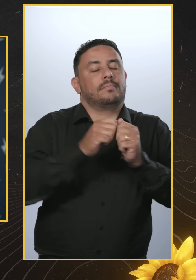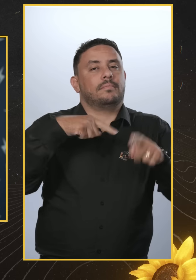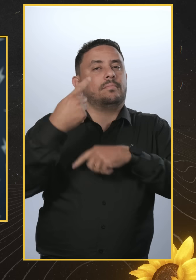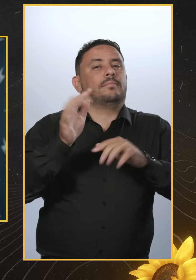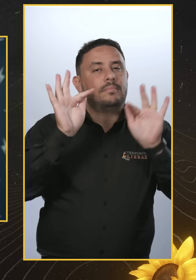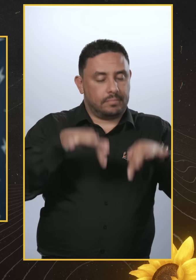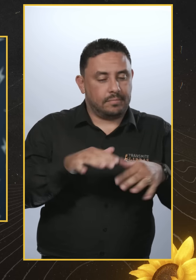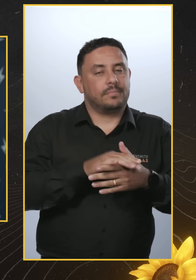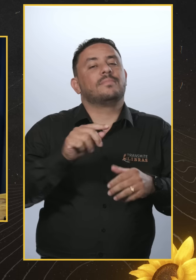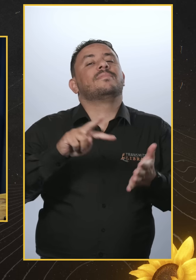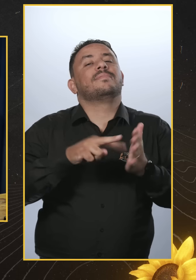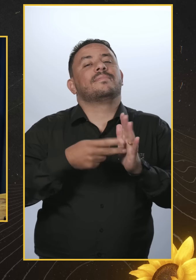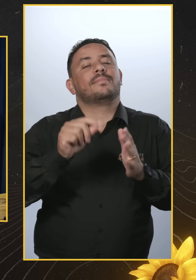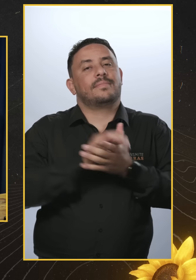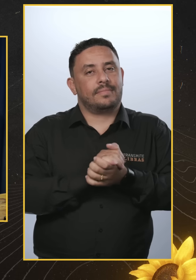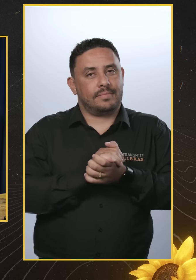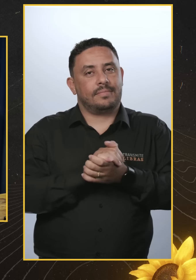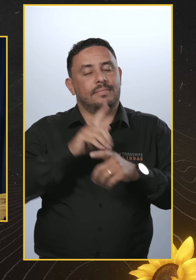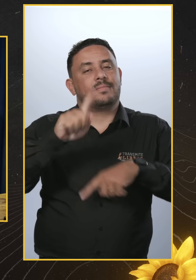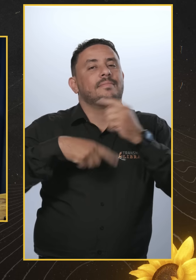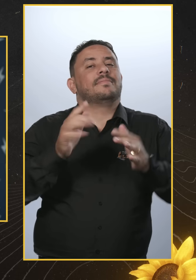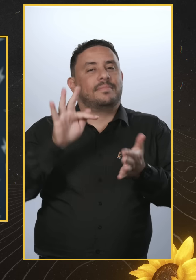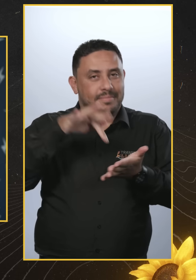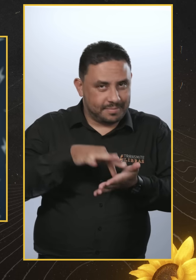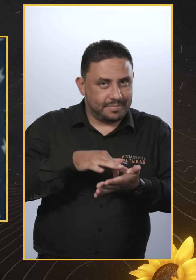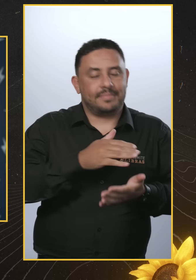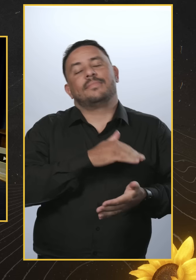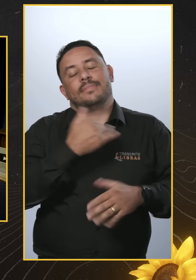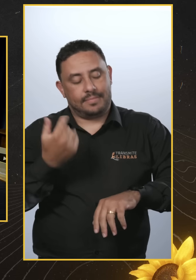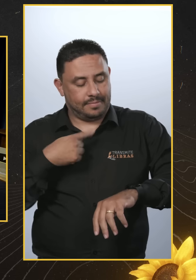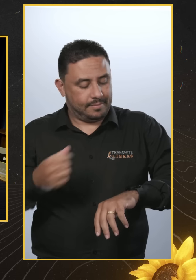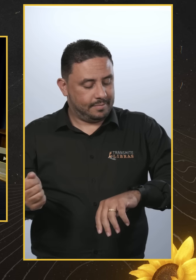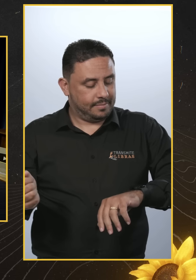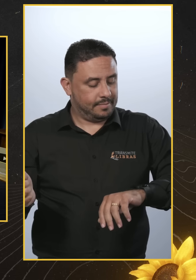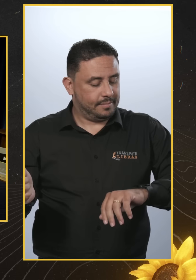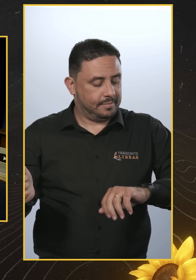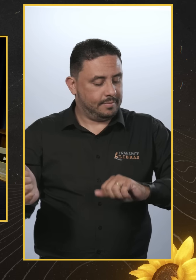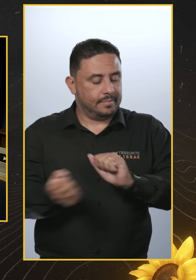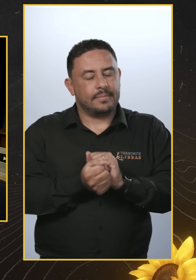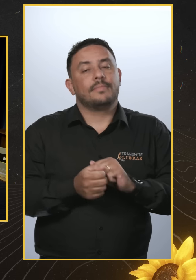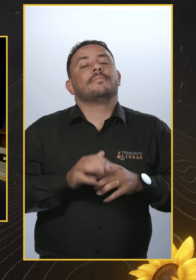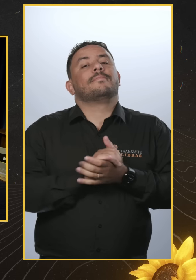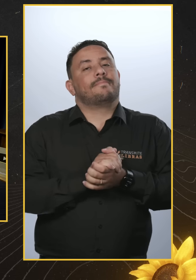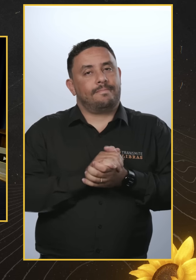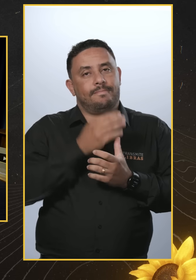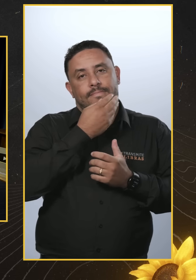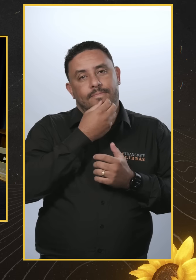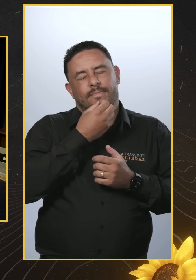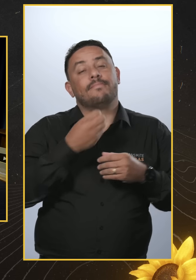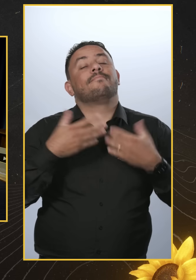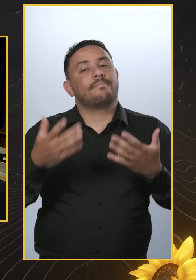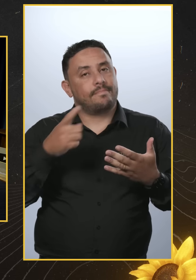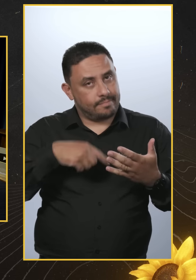depois do fim você sabe o que significa que até depois do fim estaremos juntos depois da morte e os seus né isso depois da morte tá Ou